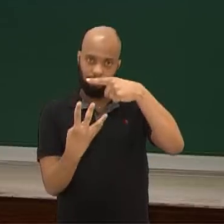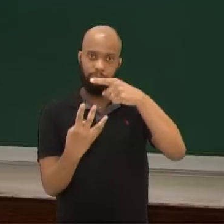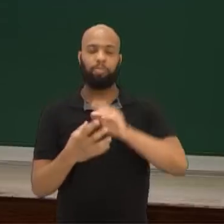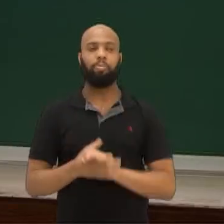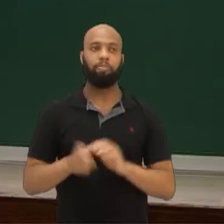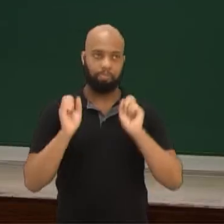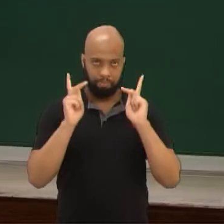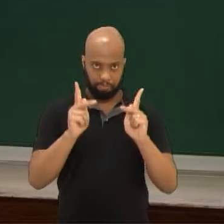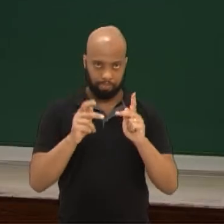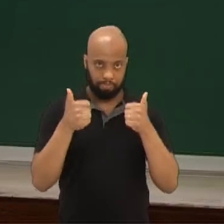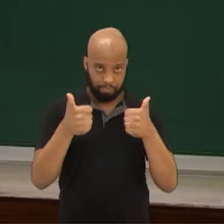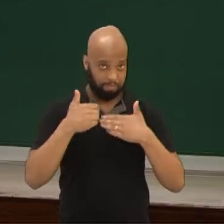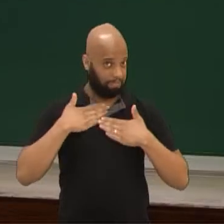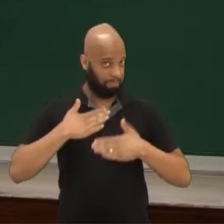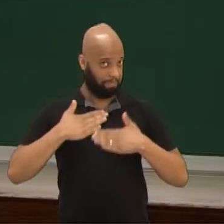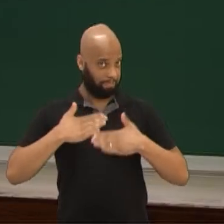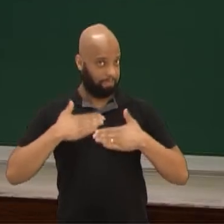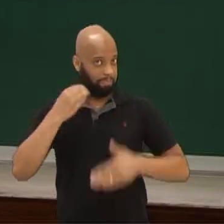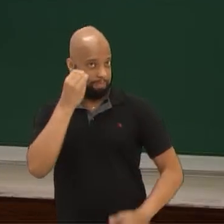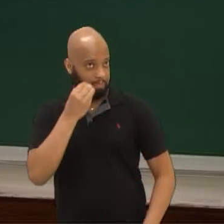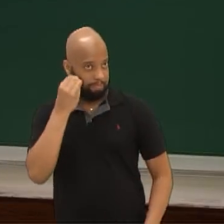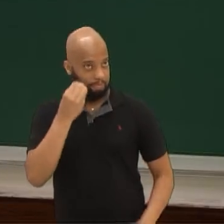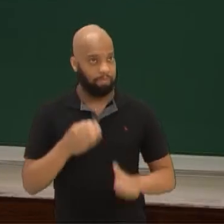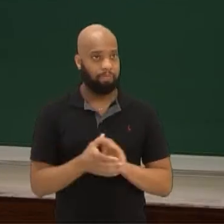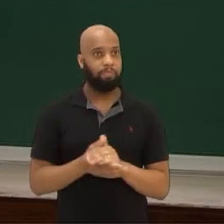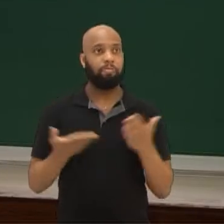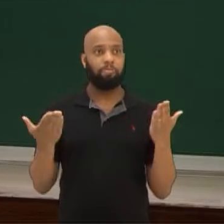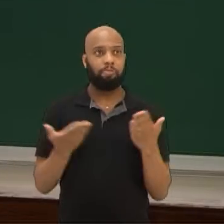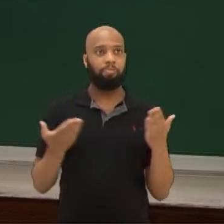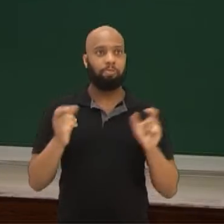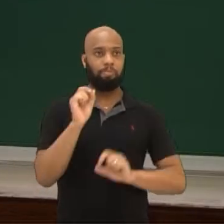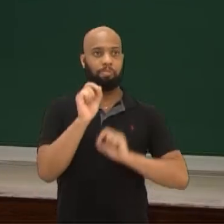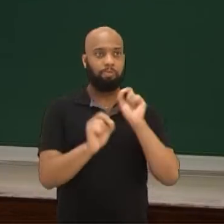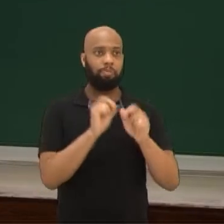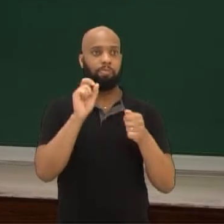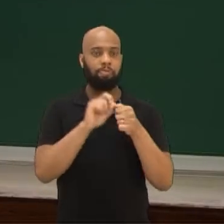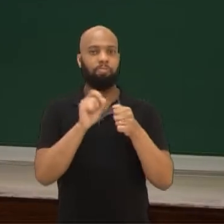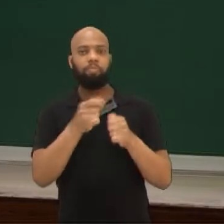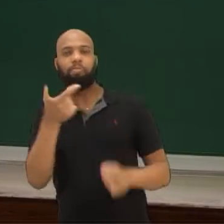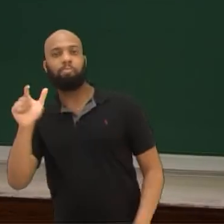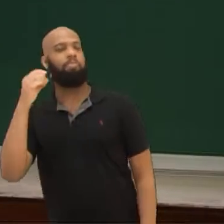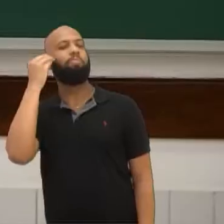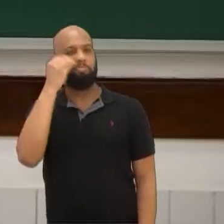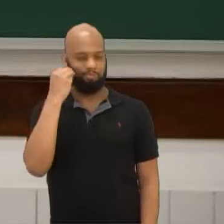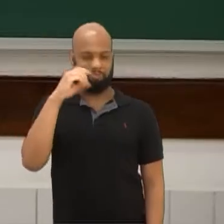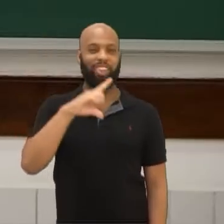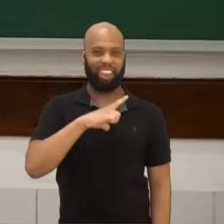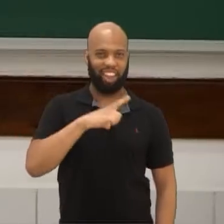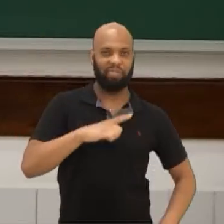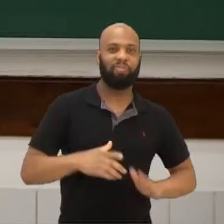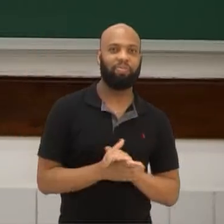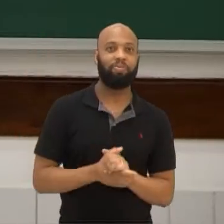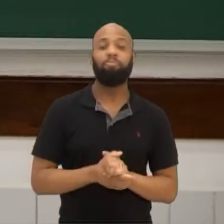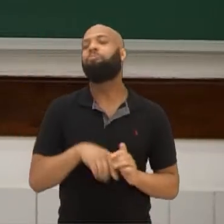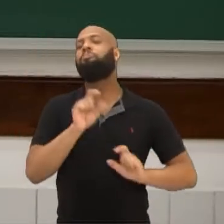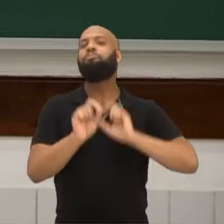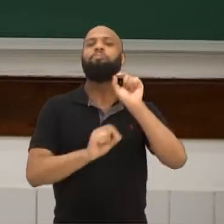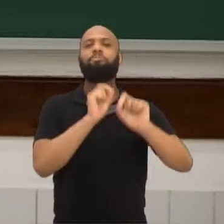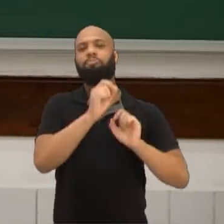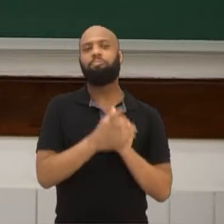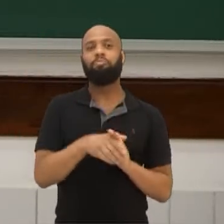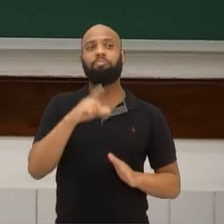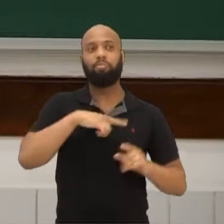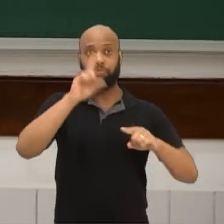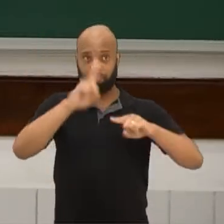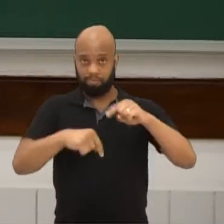volta. Tudo bem? Gostaram da experiência? Agora, a gente vai fazer mais uma experiência. E essa experiência vai envolver aí